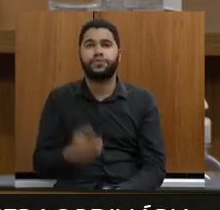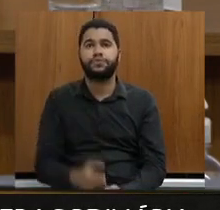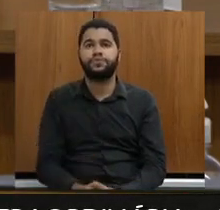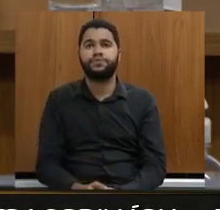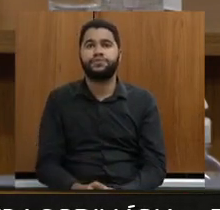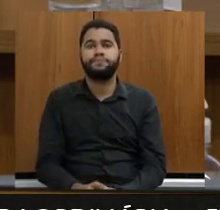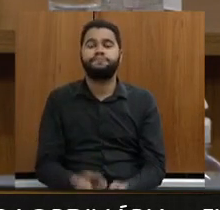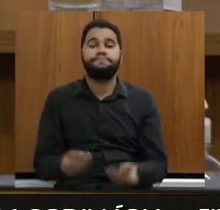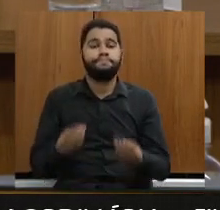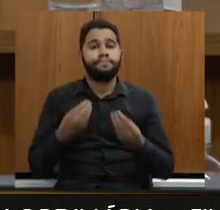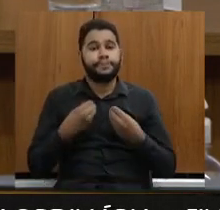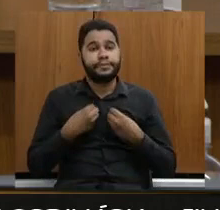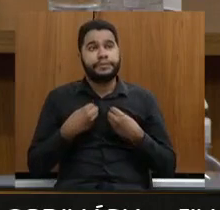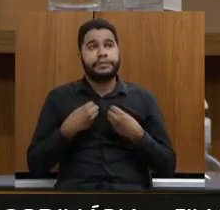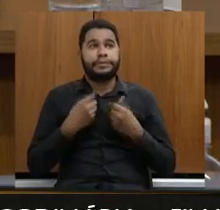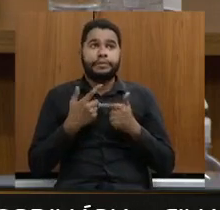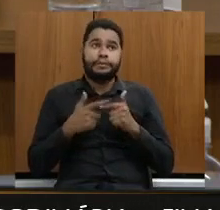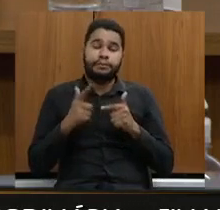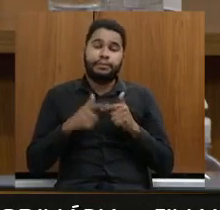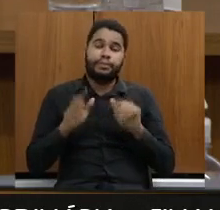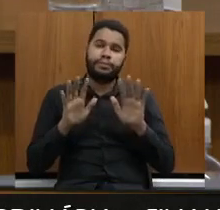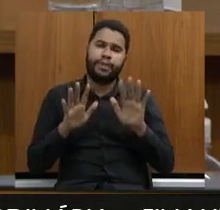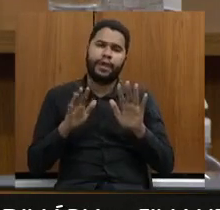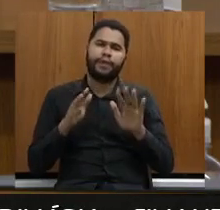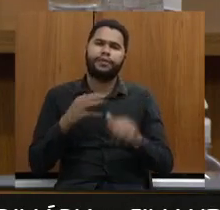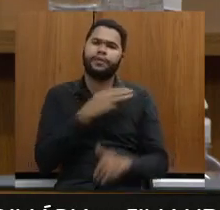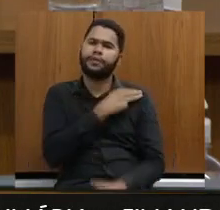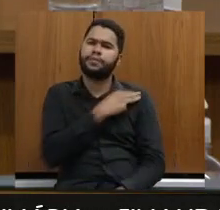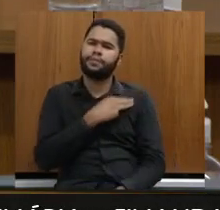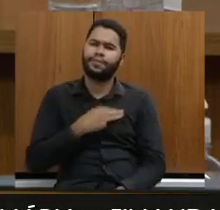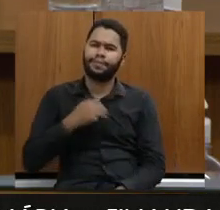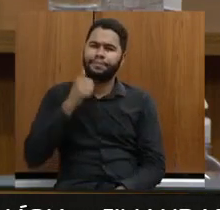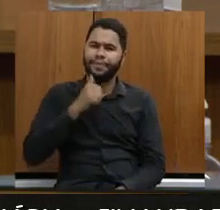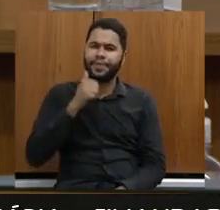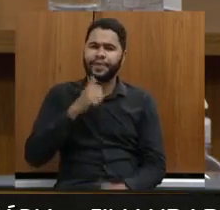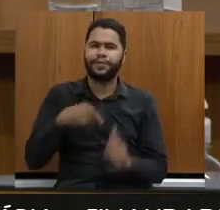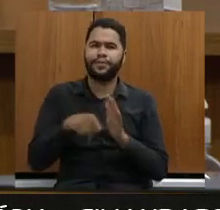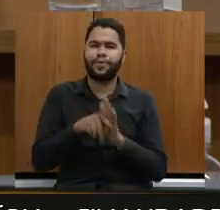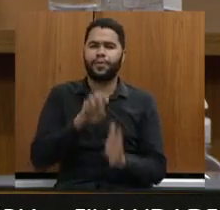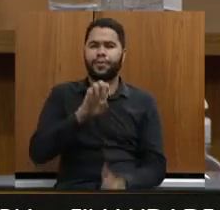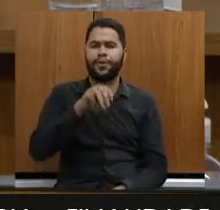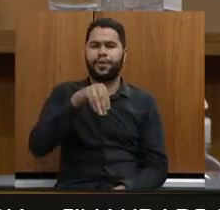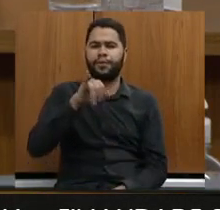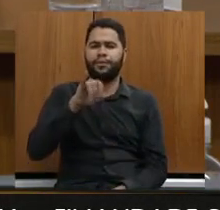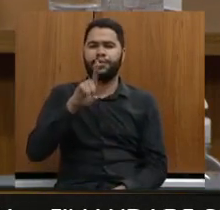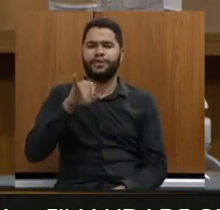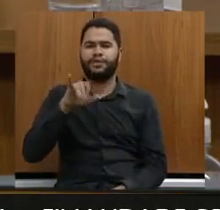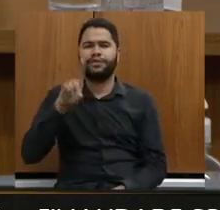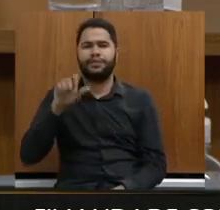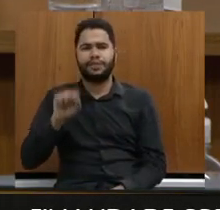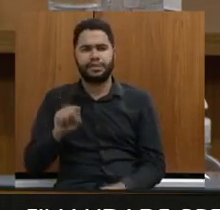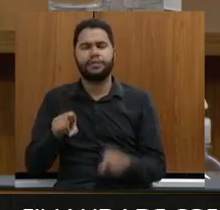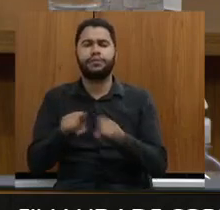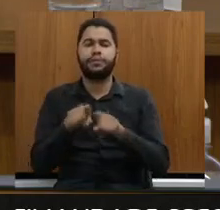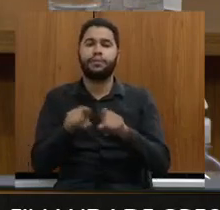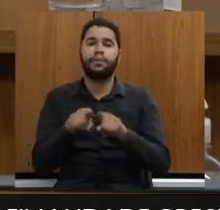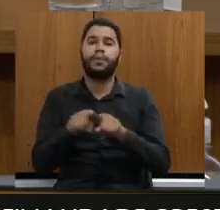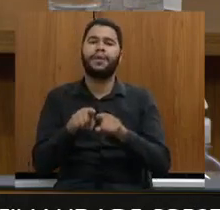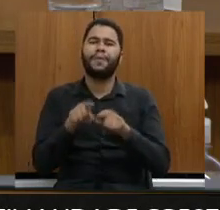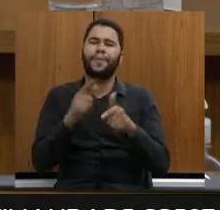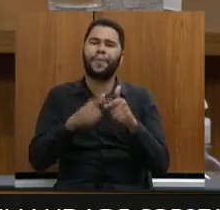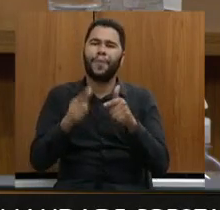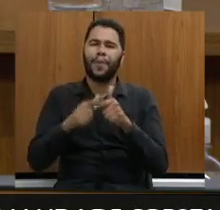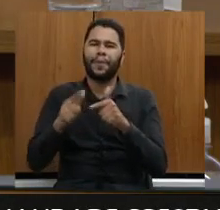nos trazer problemas mas a ministra disse que em relação aos herbicidas também além dos problemas logísticos pela